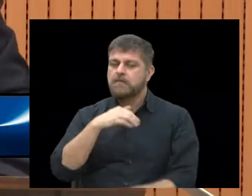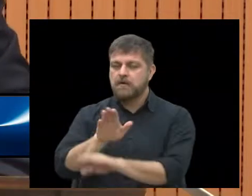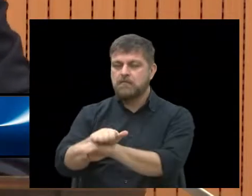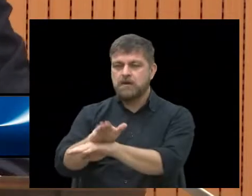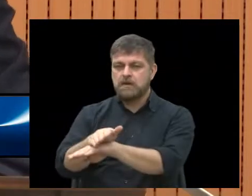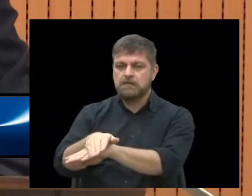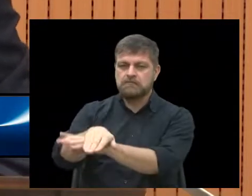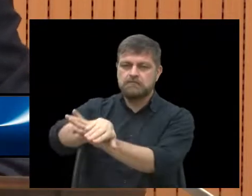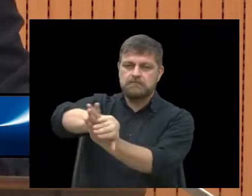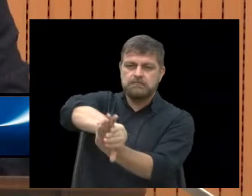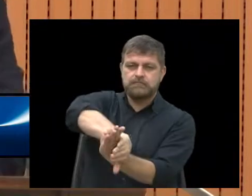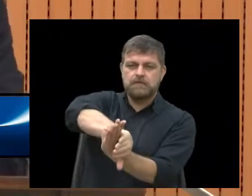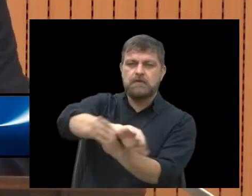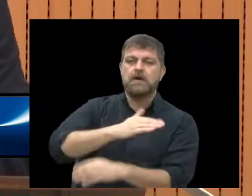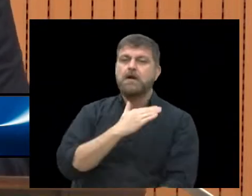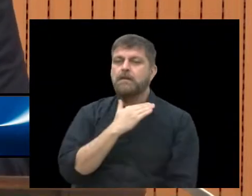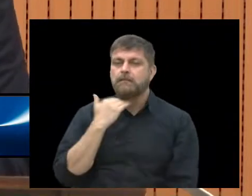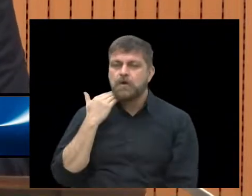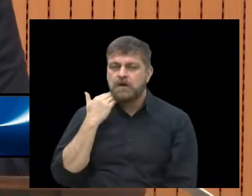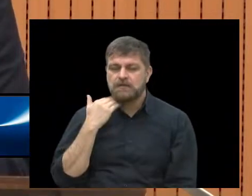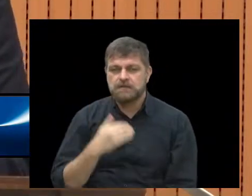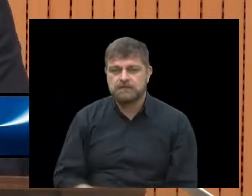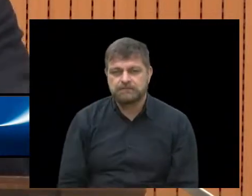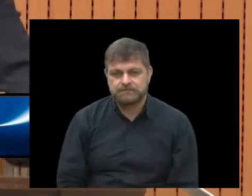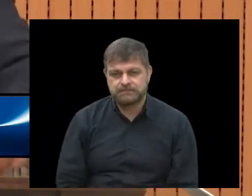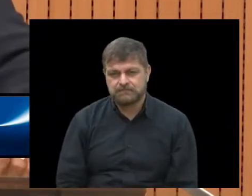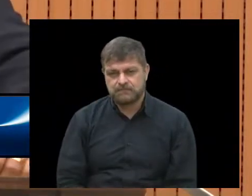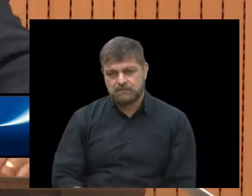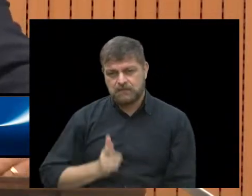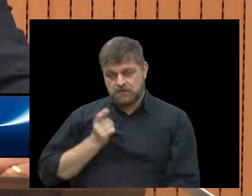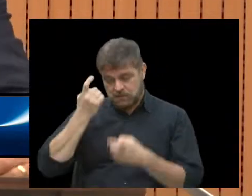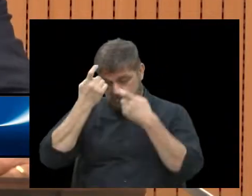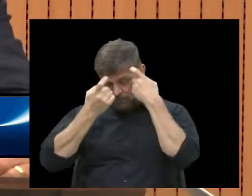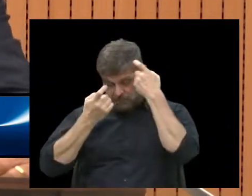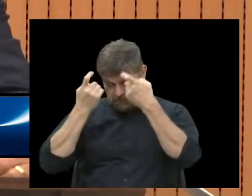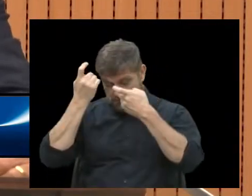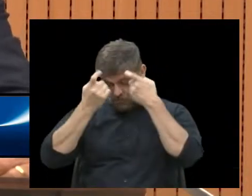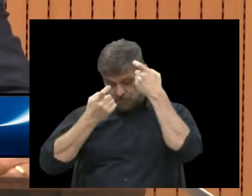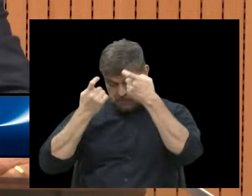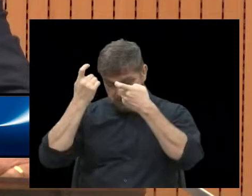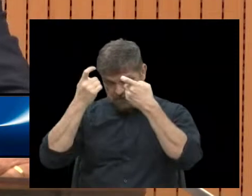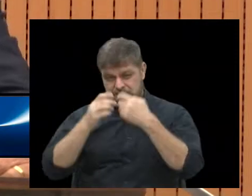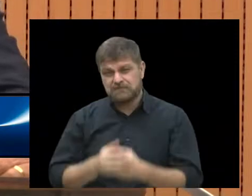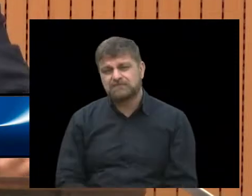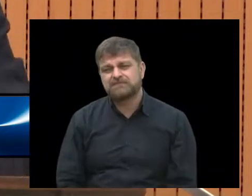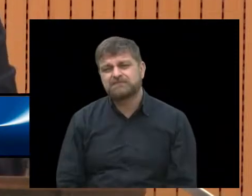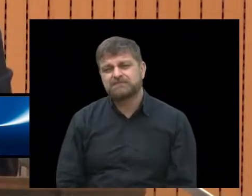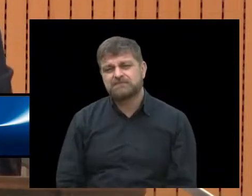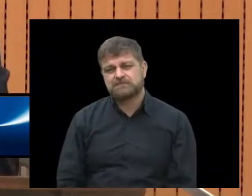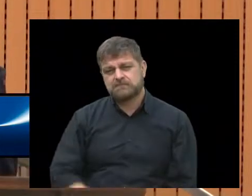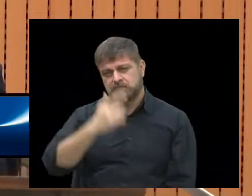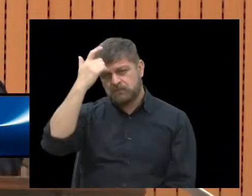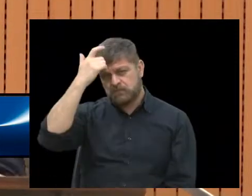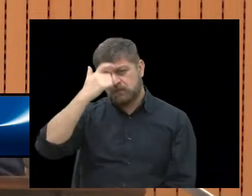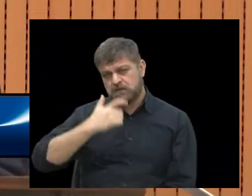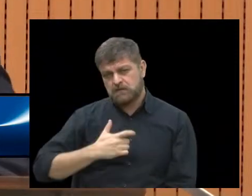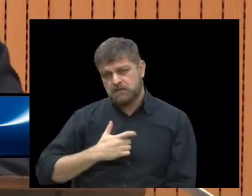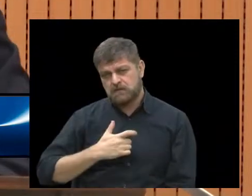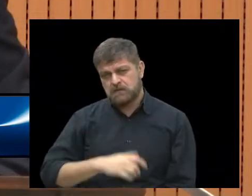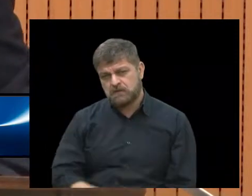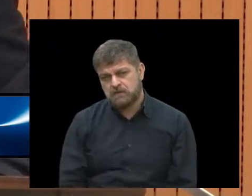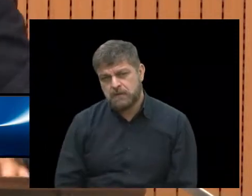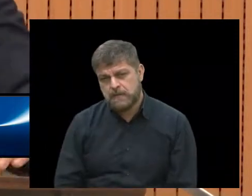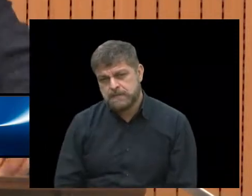Na verdade, eu tenho tido aí a preocupação e